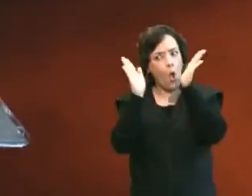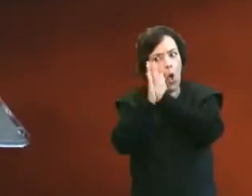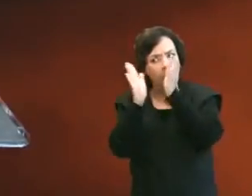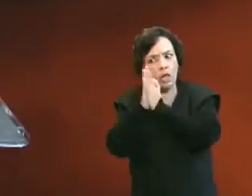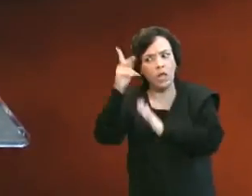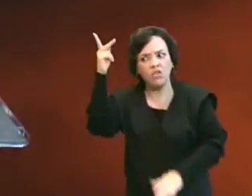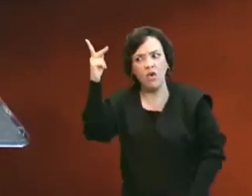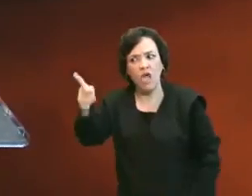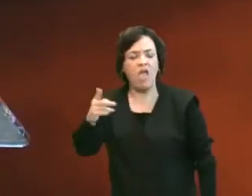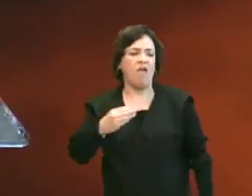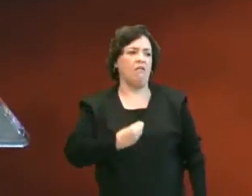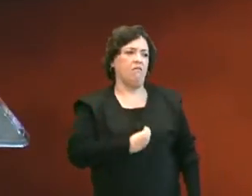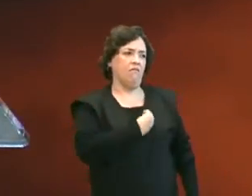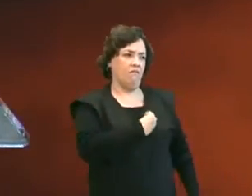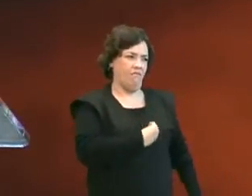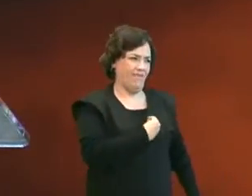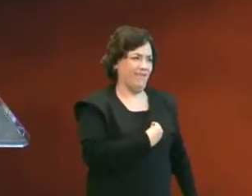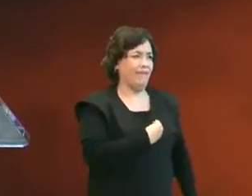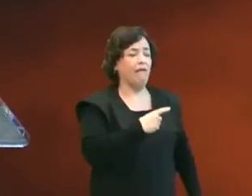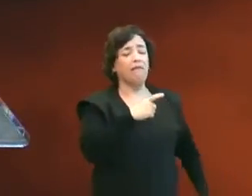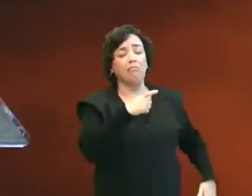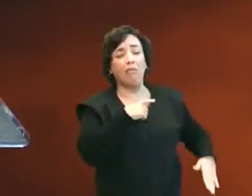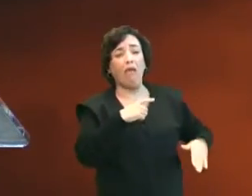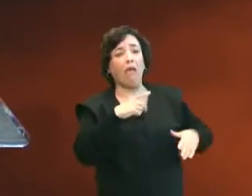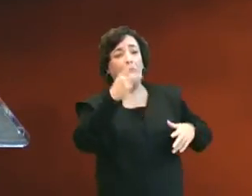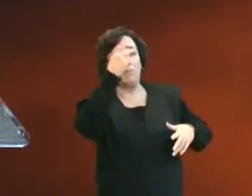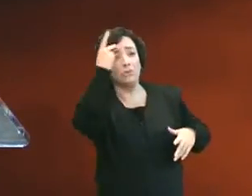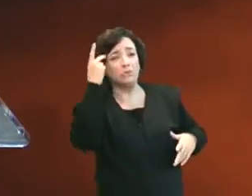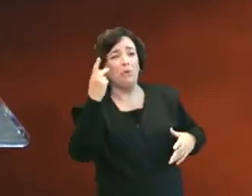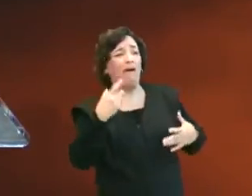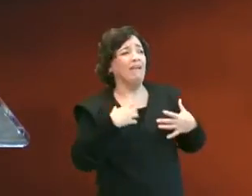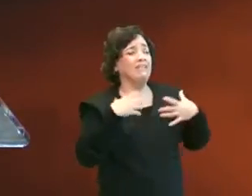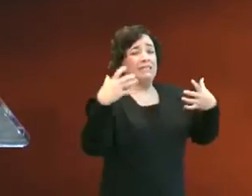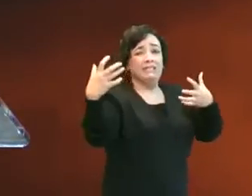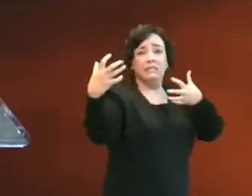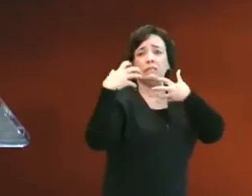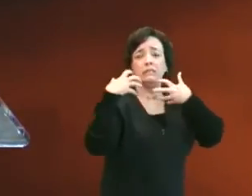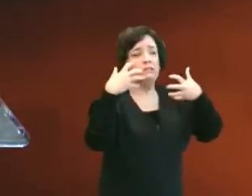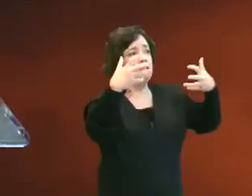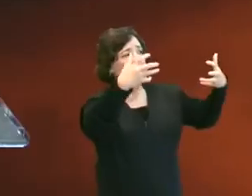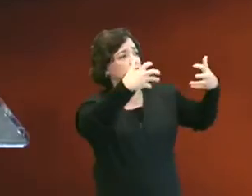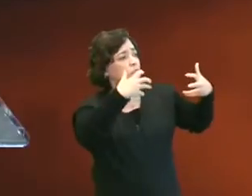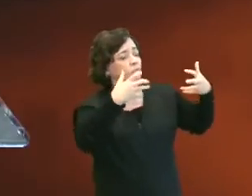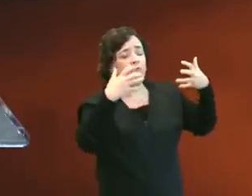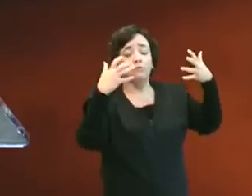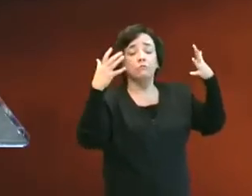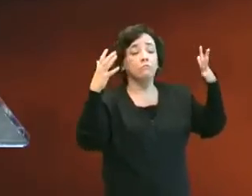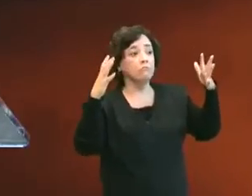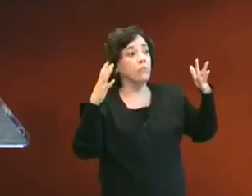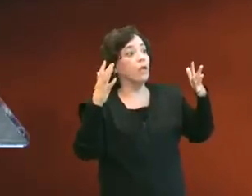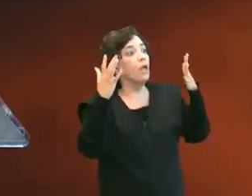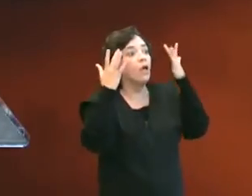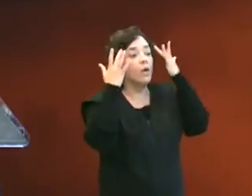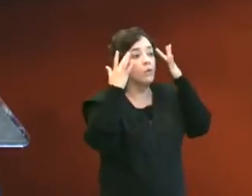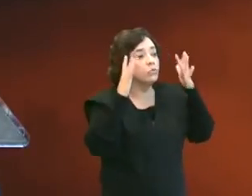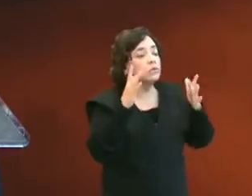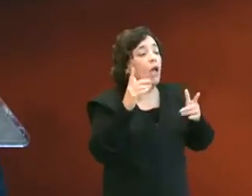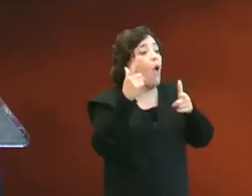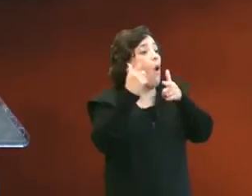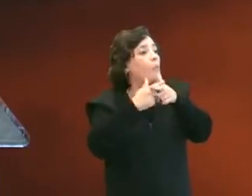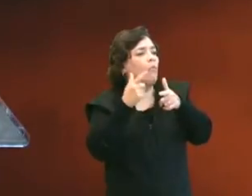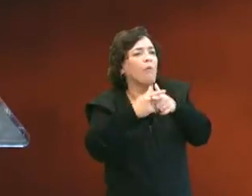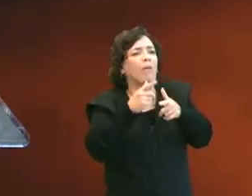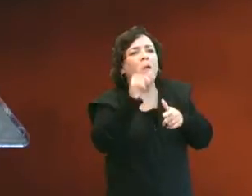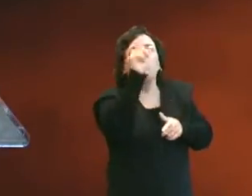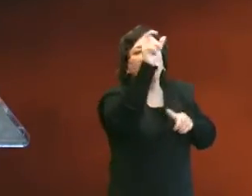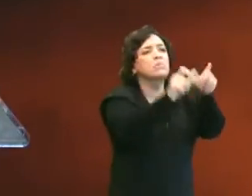e estão com receio se vão aguentar a pressão. Eu não sei qual era a sua situação. Eu não sei qual é